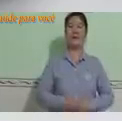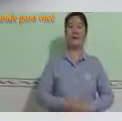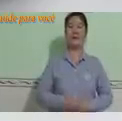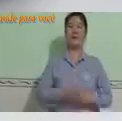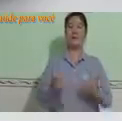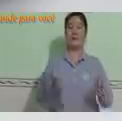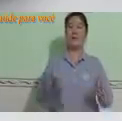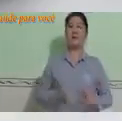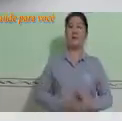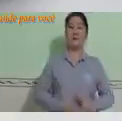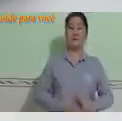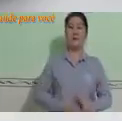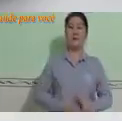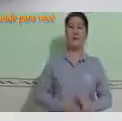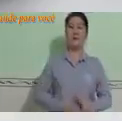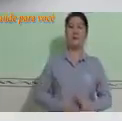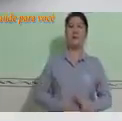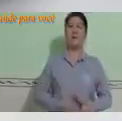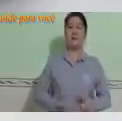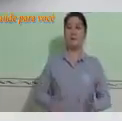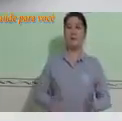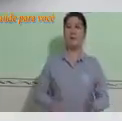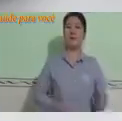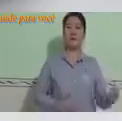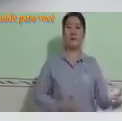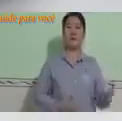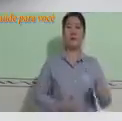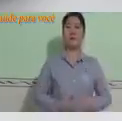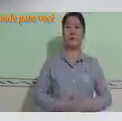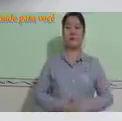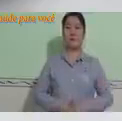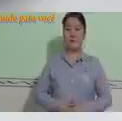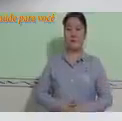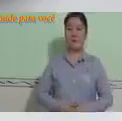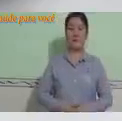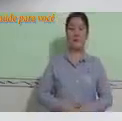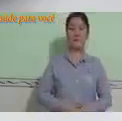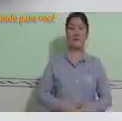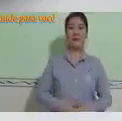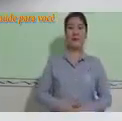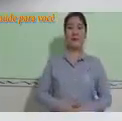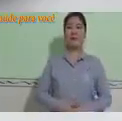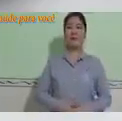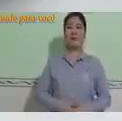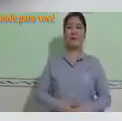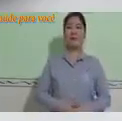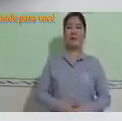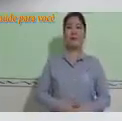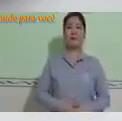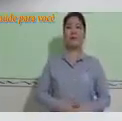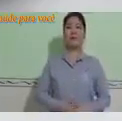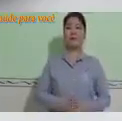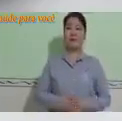febraltacimade 39 ordinal masculino, c, ponto e vírgula, coceira na pele, ponto e vírgula, bolinhas vermelhas vivão na pele,